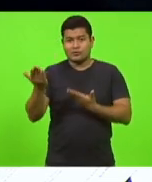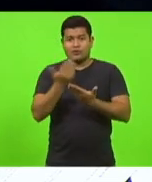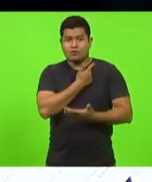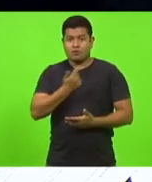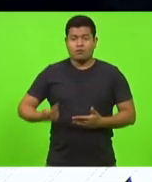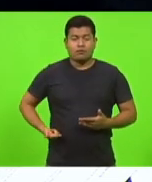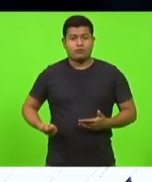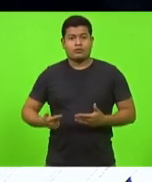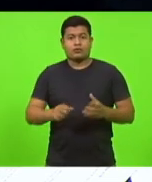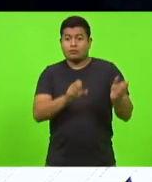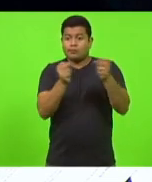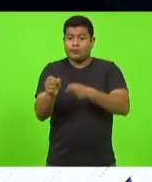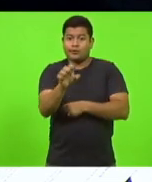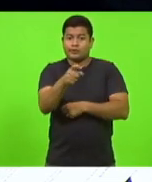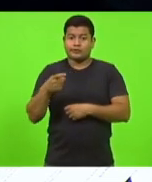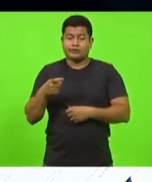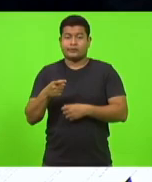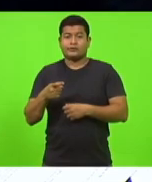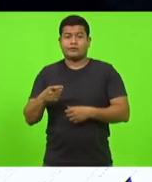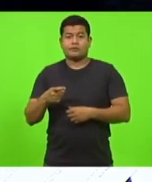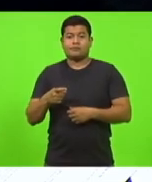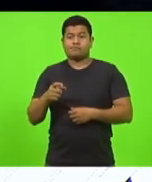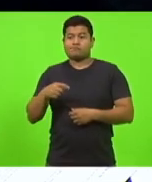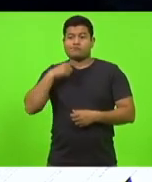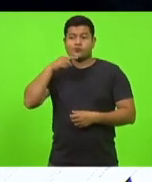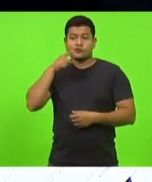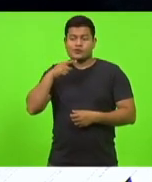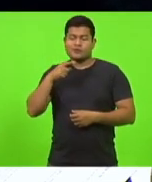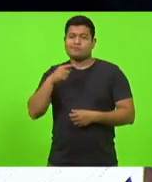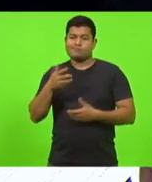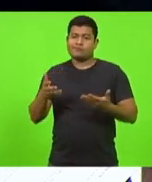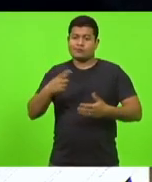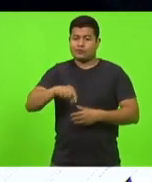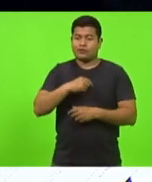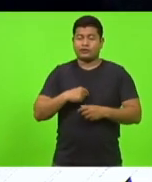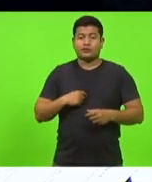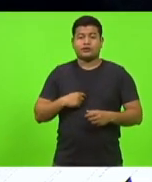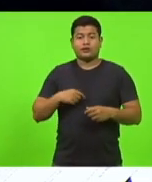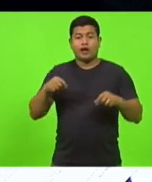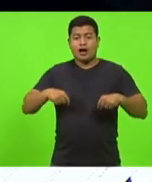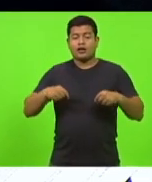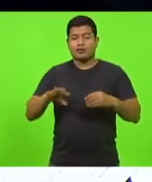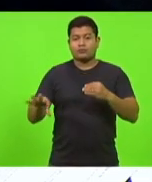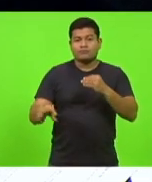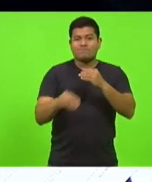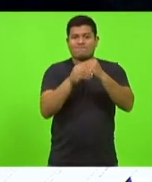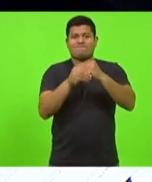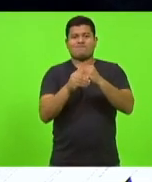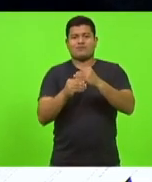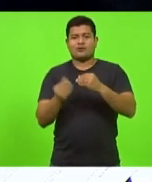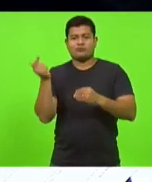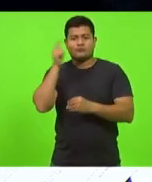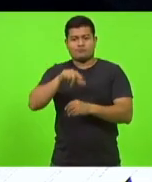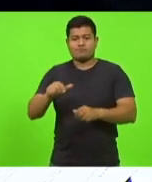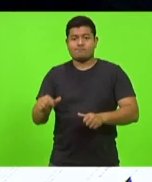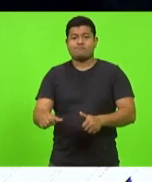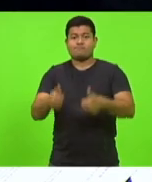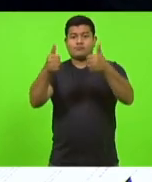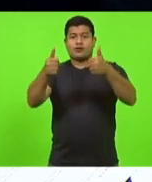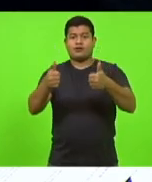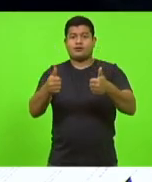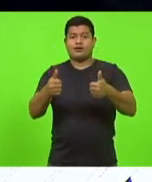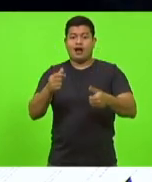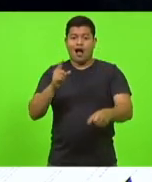melhoramos. Agora, não cabe nós aqui agora, nesse momento, finalizando o ano,